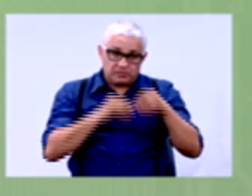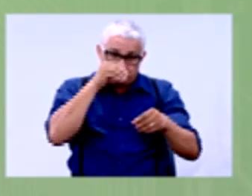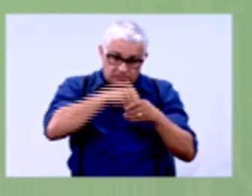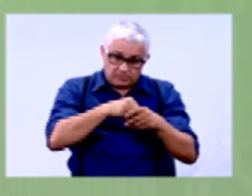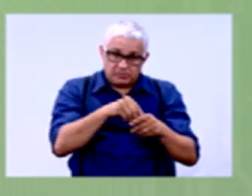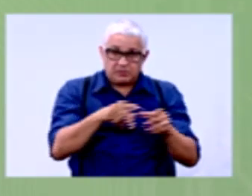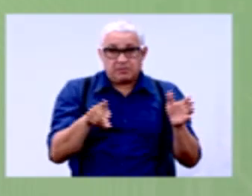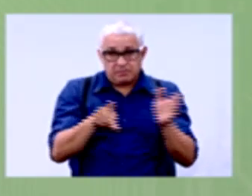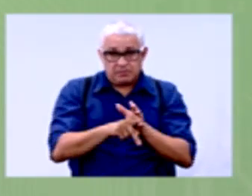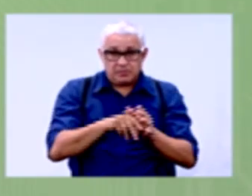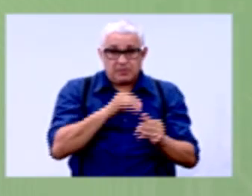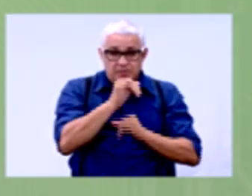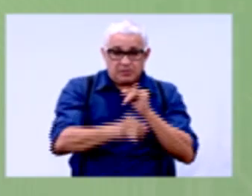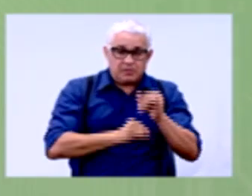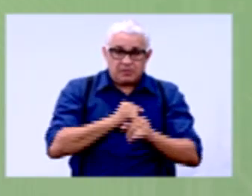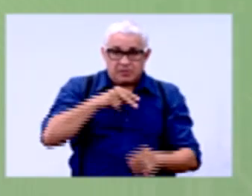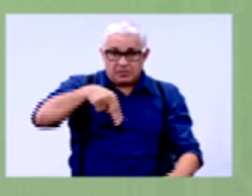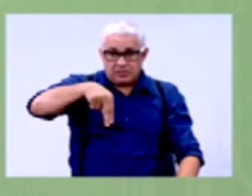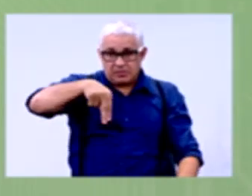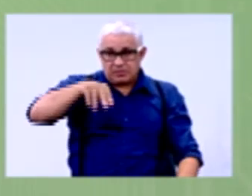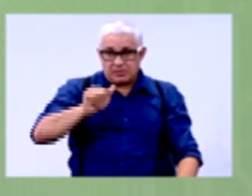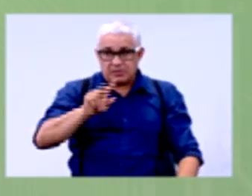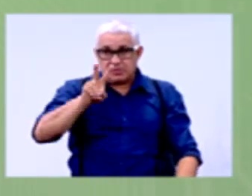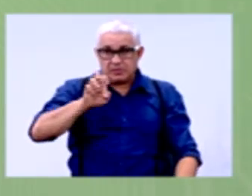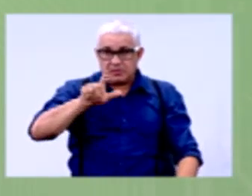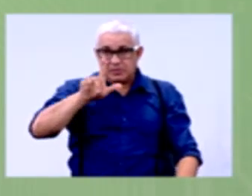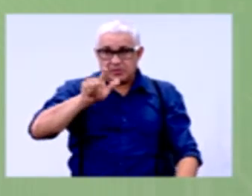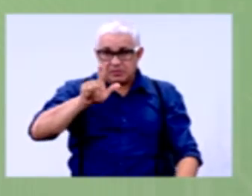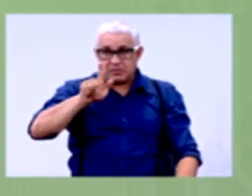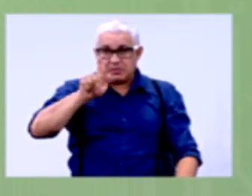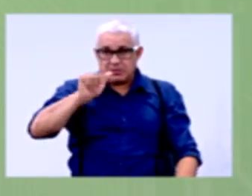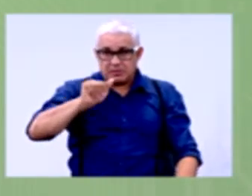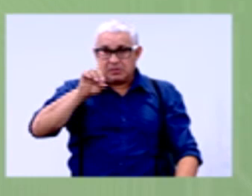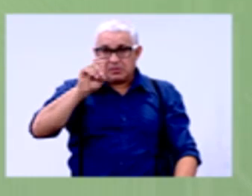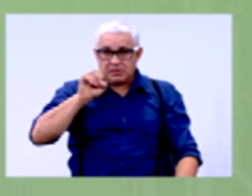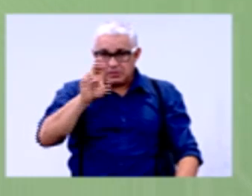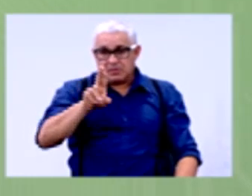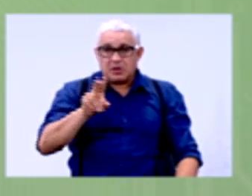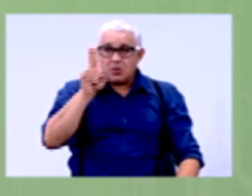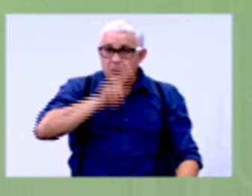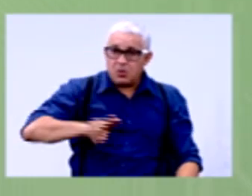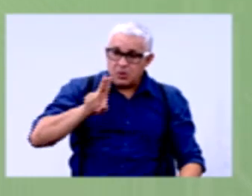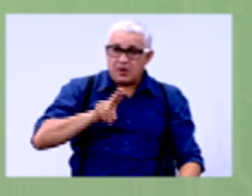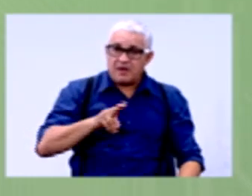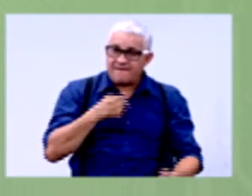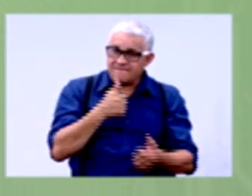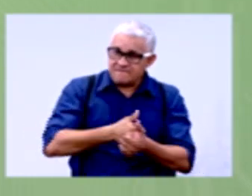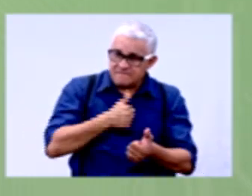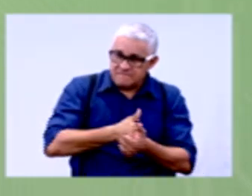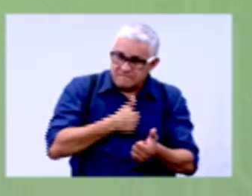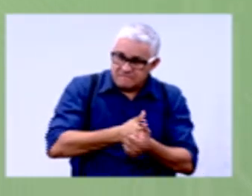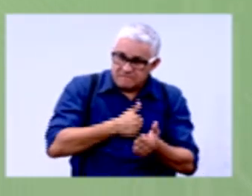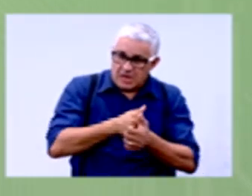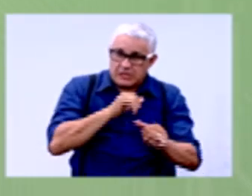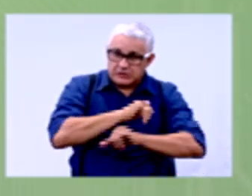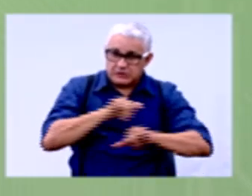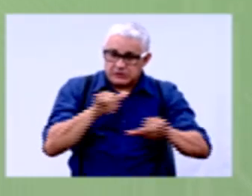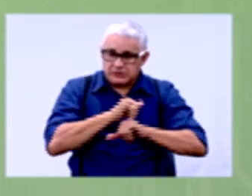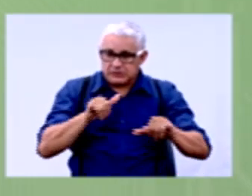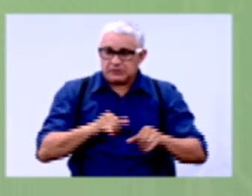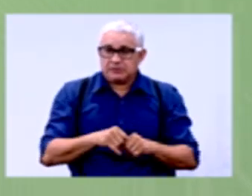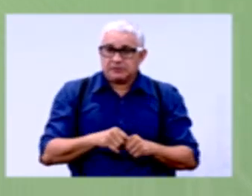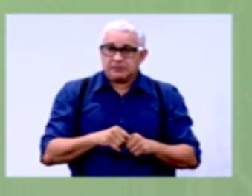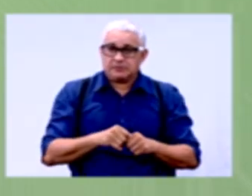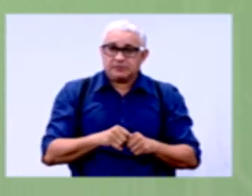do próprio navegador, do equipamento do usuário, né? Então é utilizado para persistir informações, ou seja,